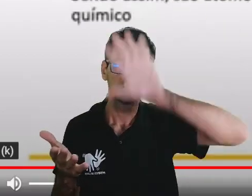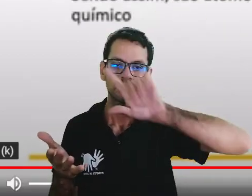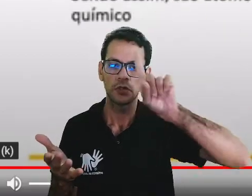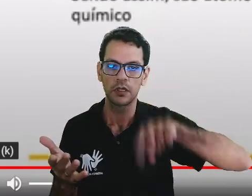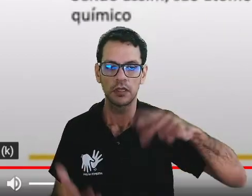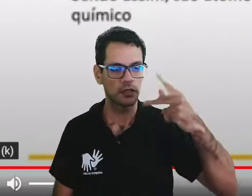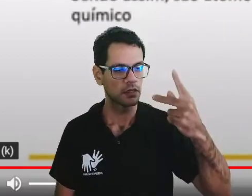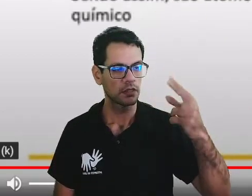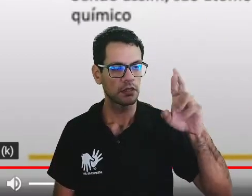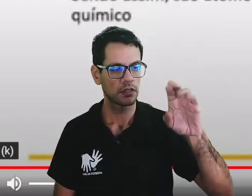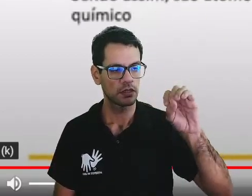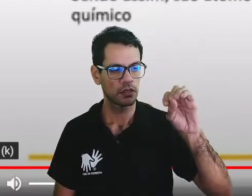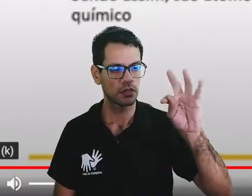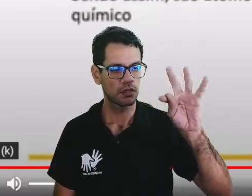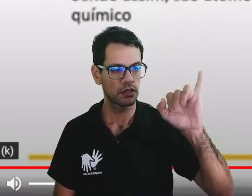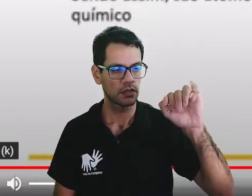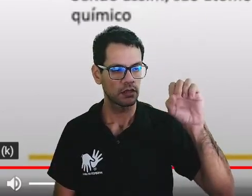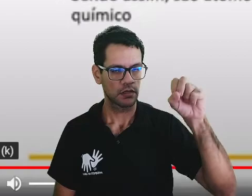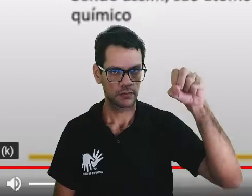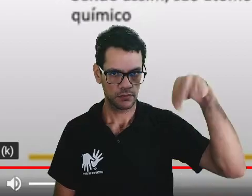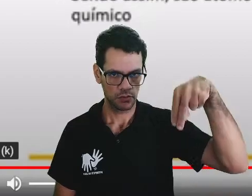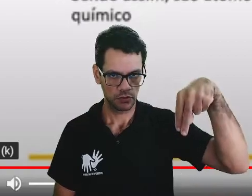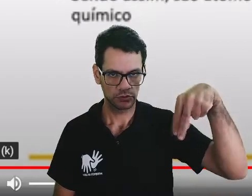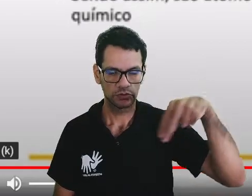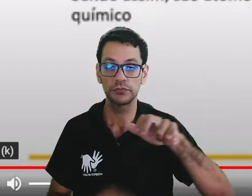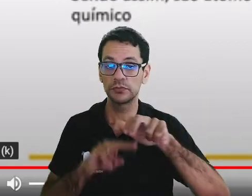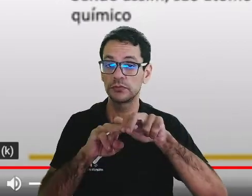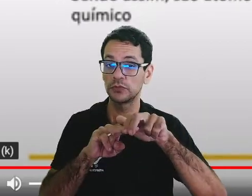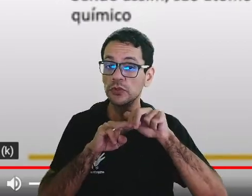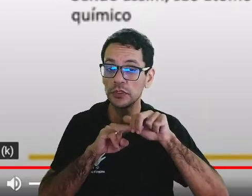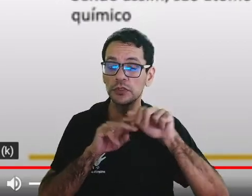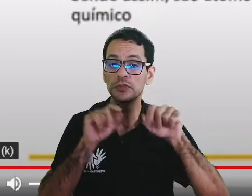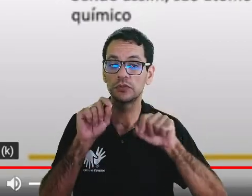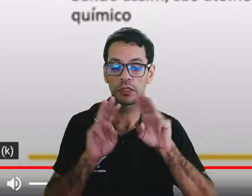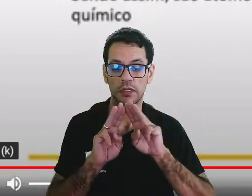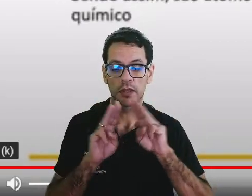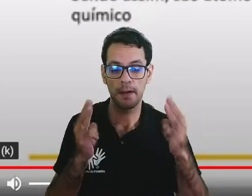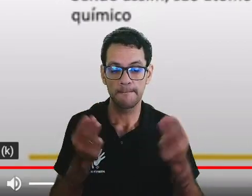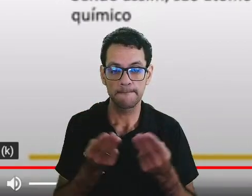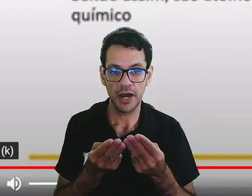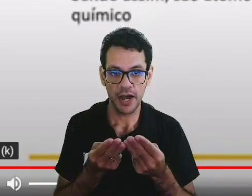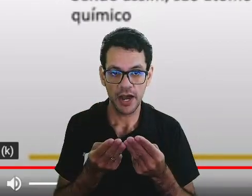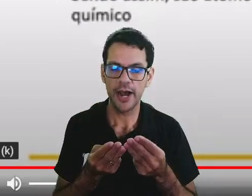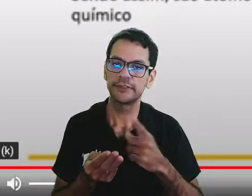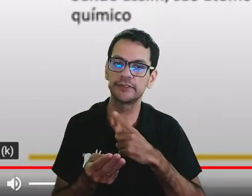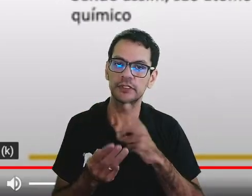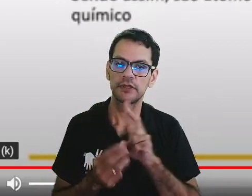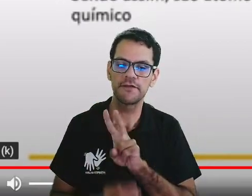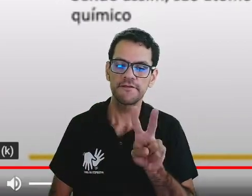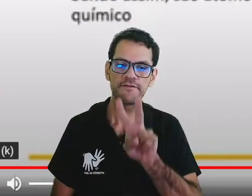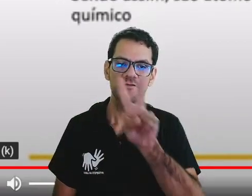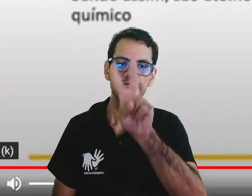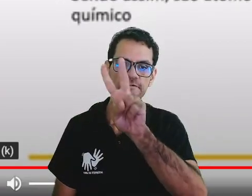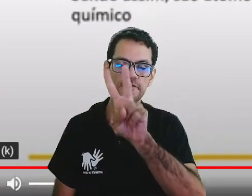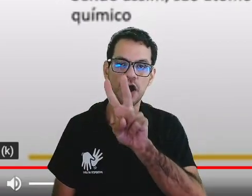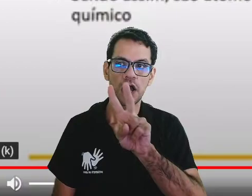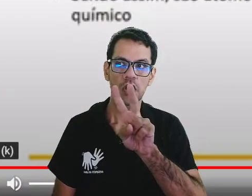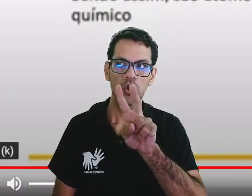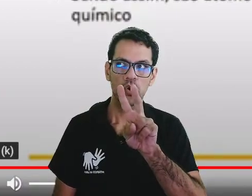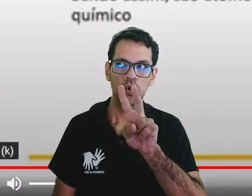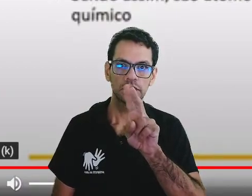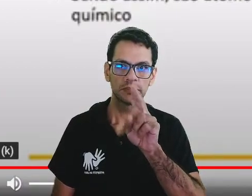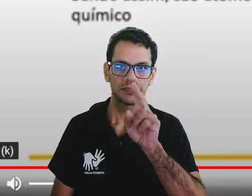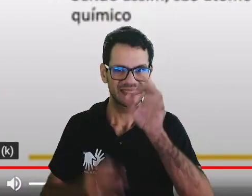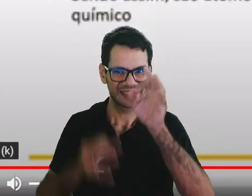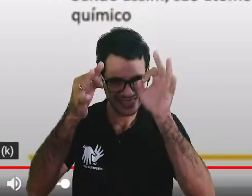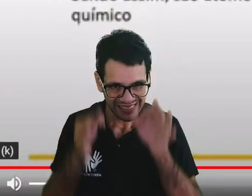prótio, né? Então, por isso que a massa, ela tem geralmente um valor numérico que não é redondo